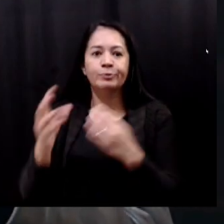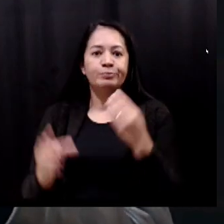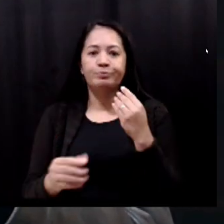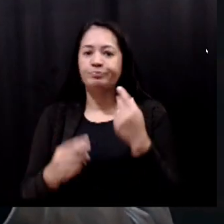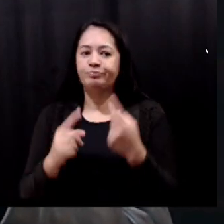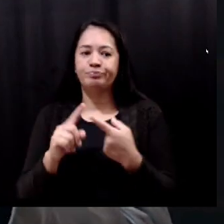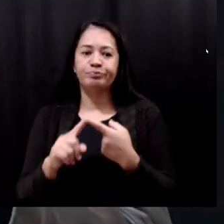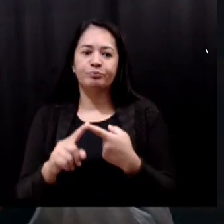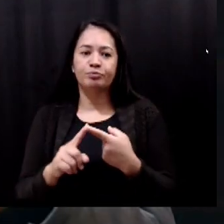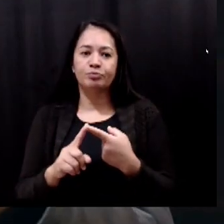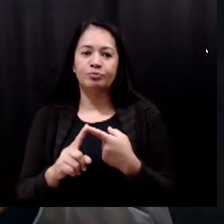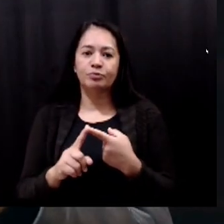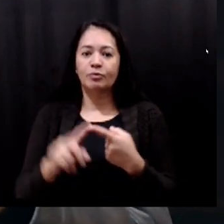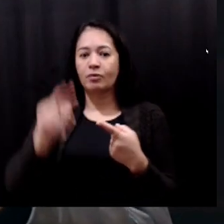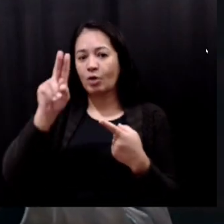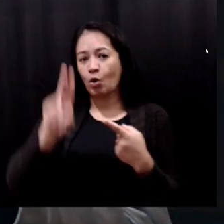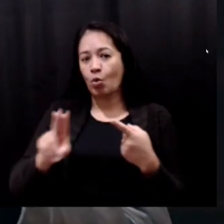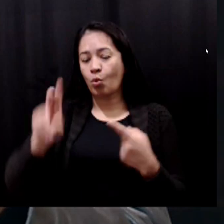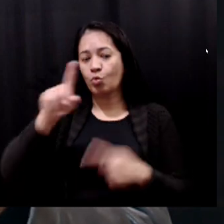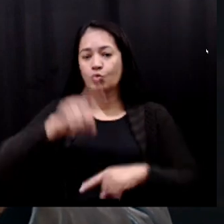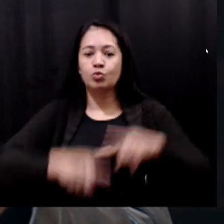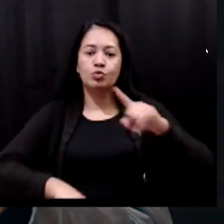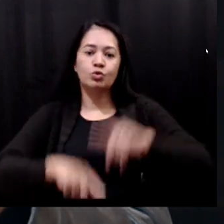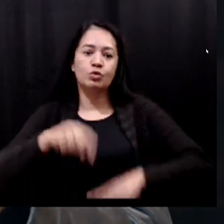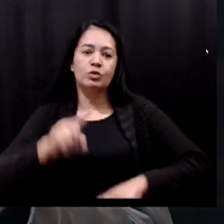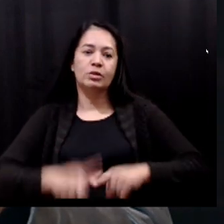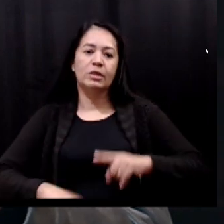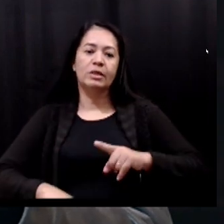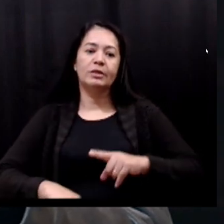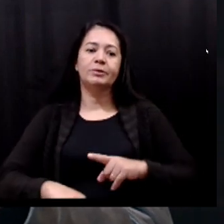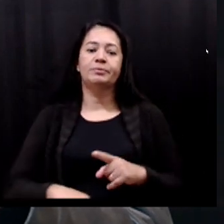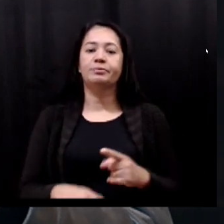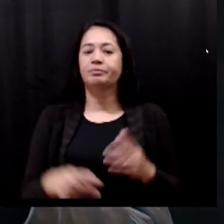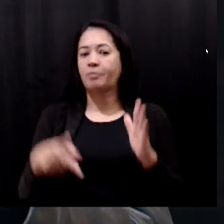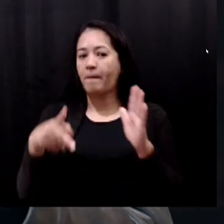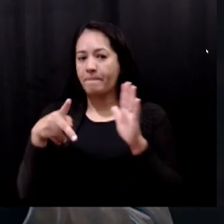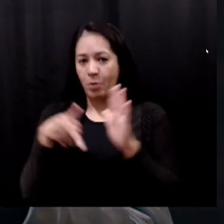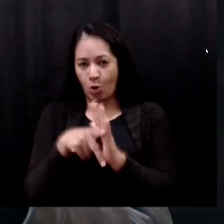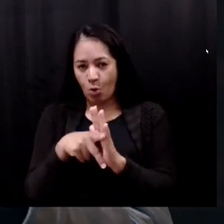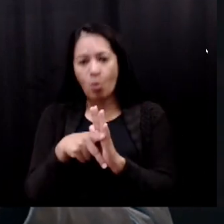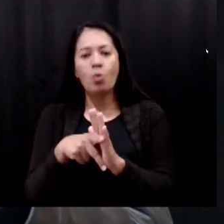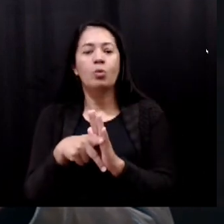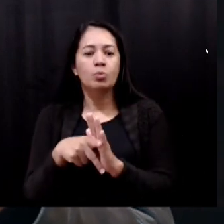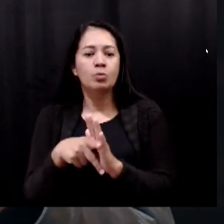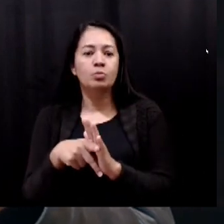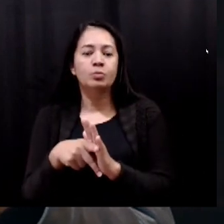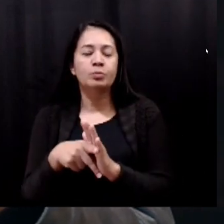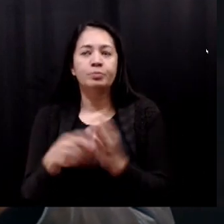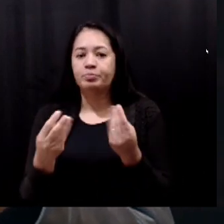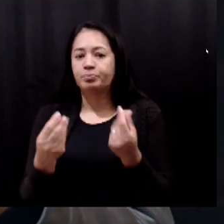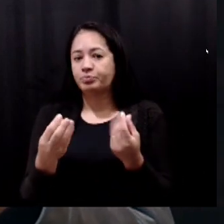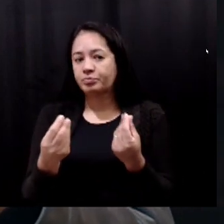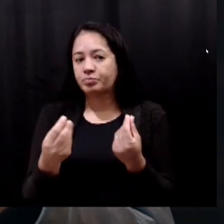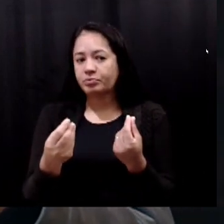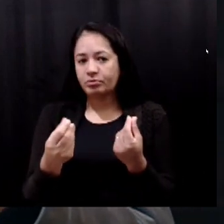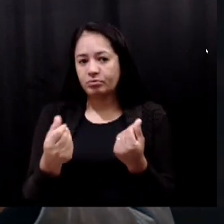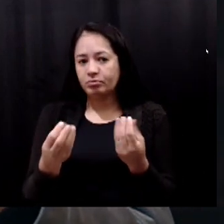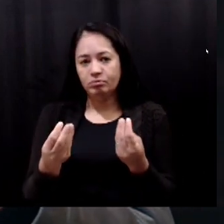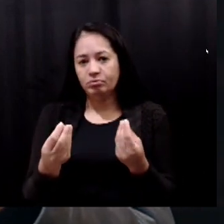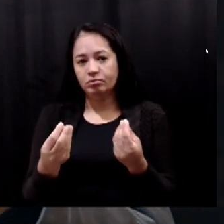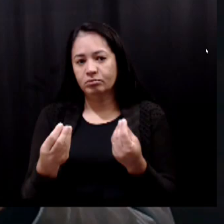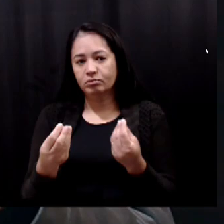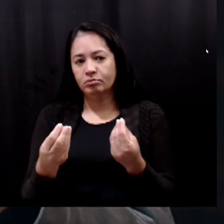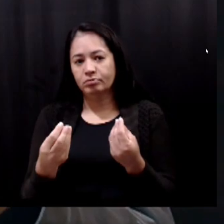uso de equipamentos e materiais mais apropriados para o caso que você